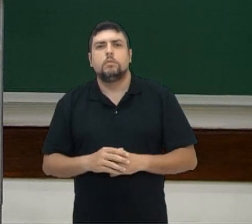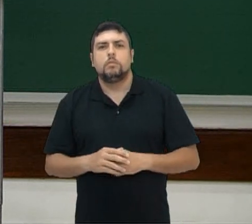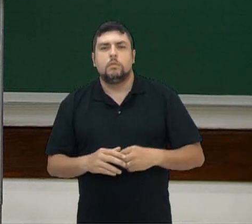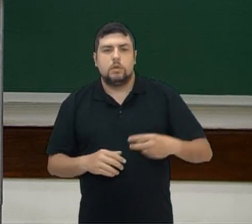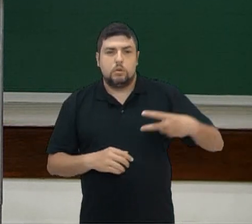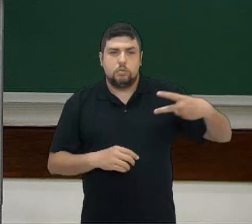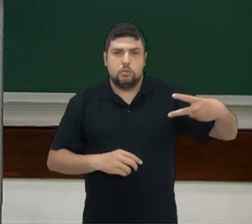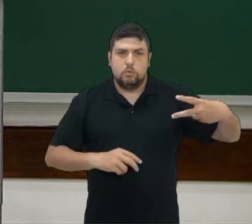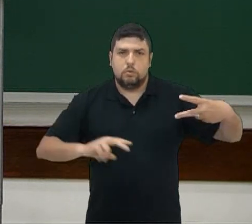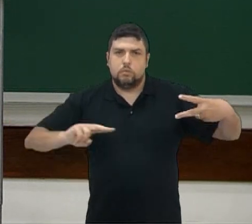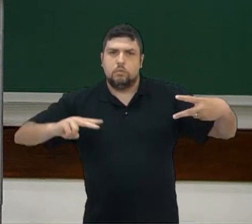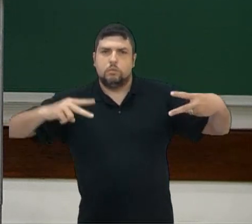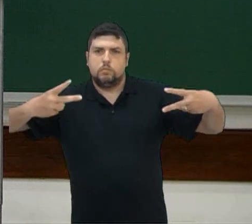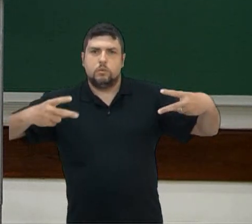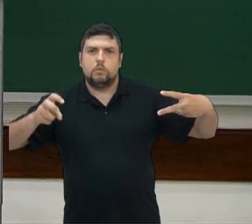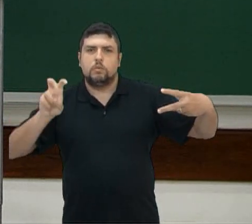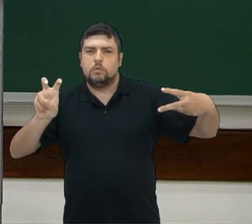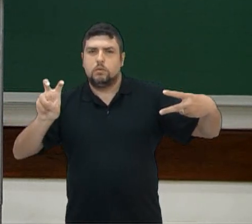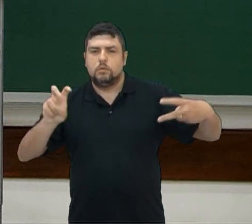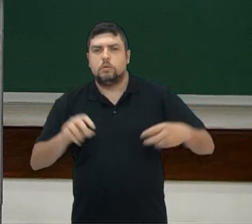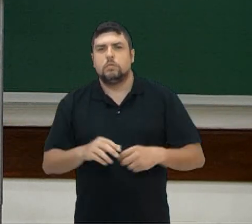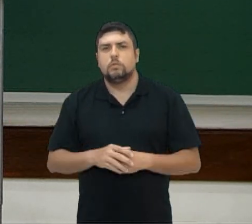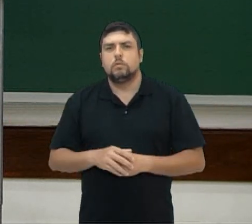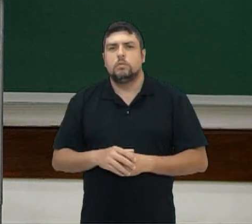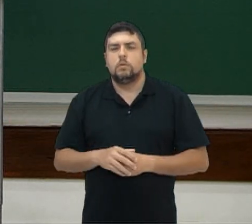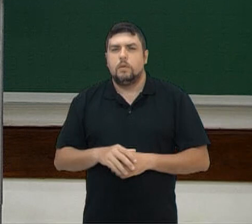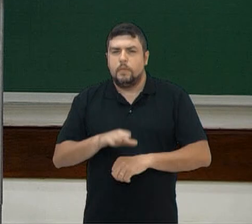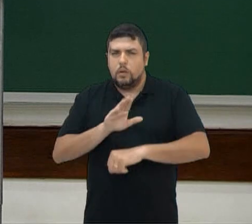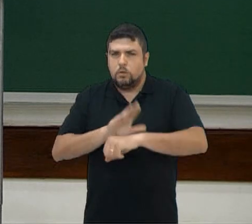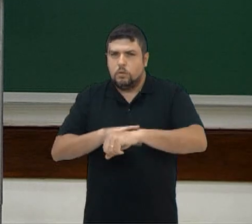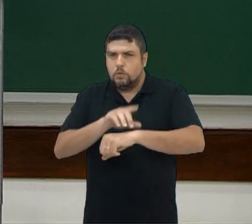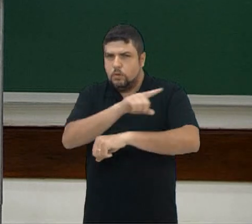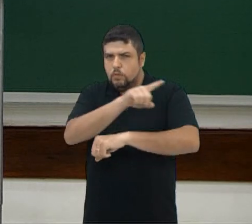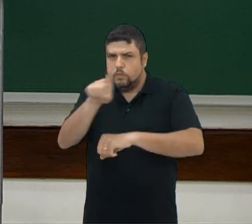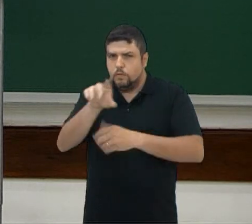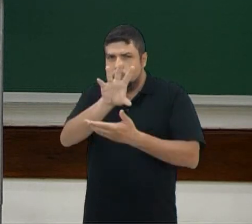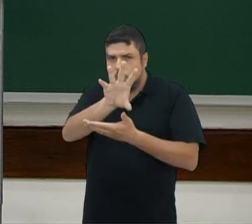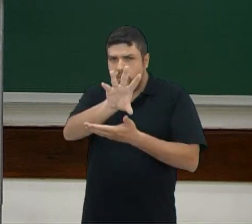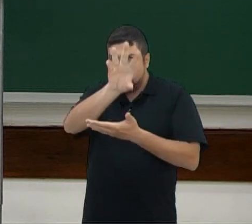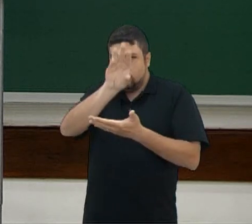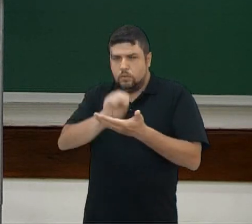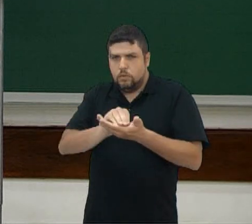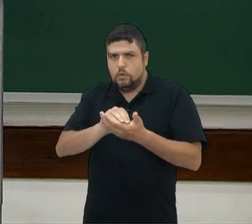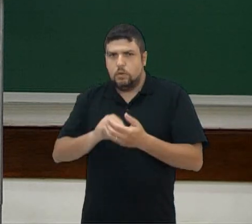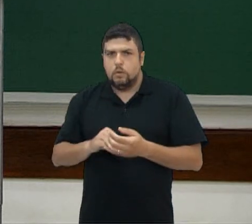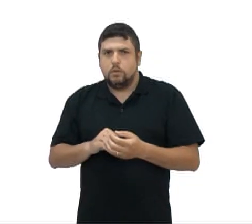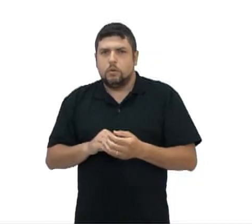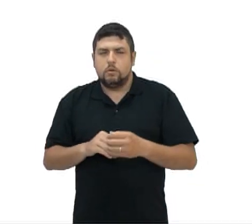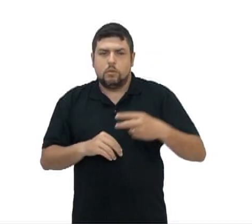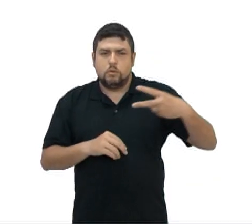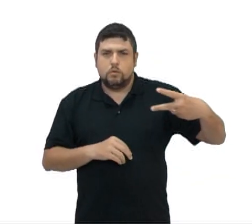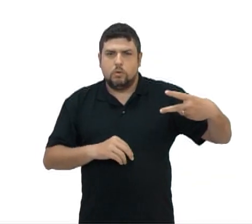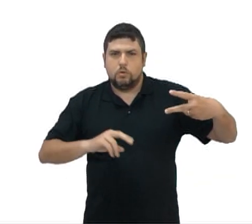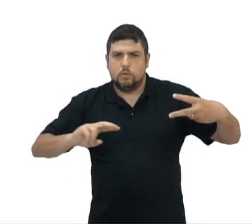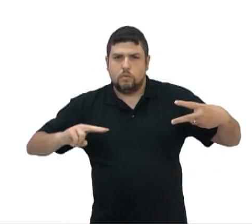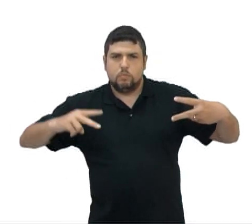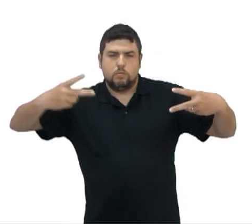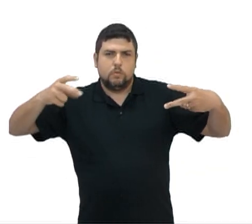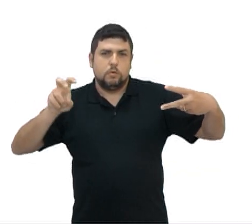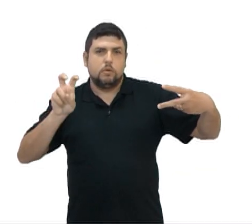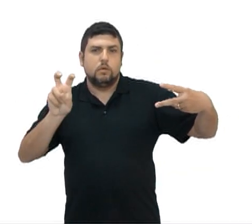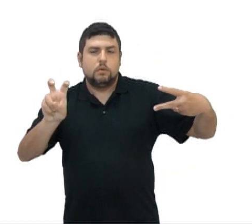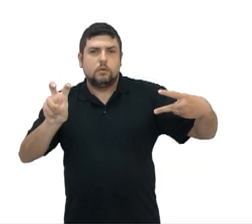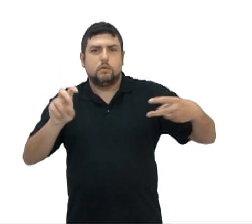está para 5. Eu vou dar um tempinho para vocês copiarem esse exemplo, por causa desse 2 está para 5 que apareceu de